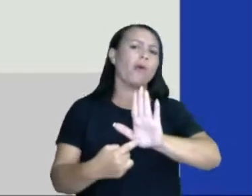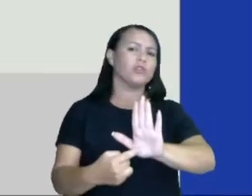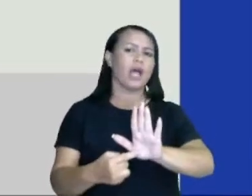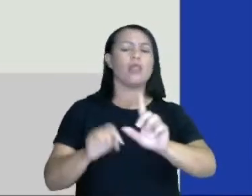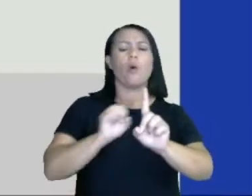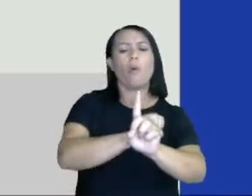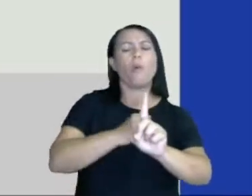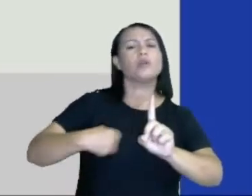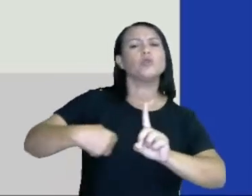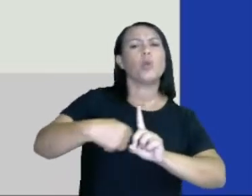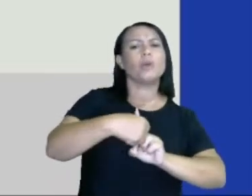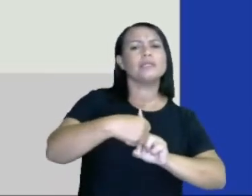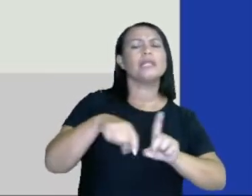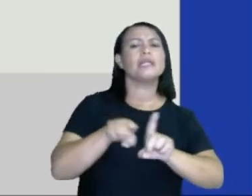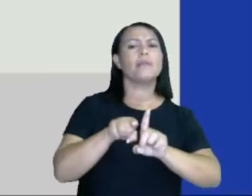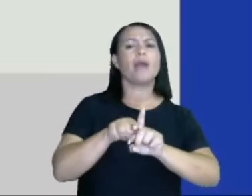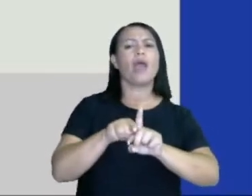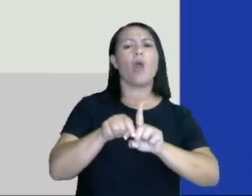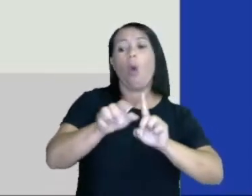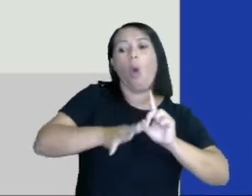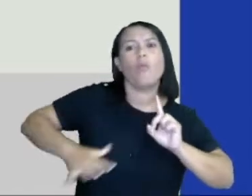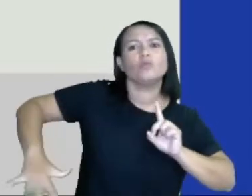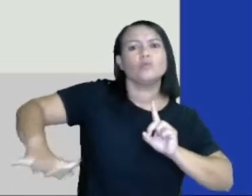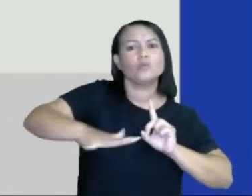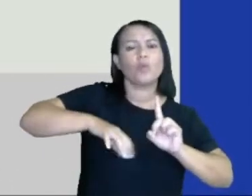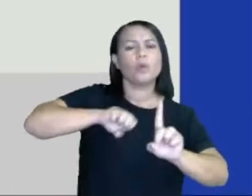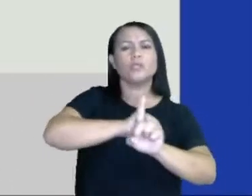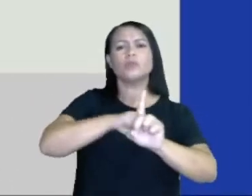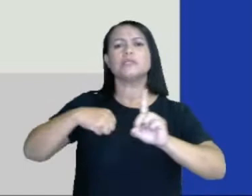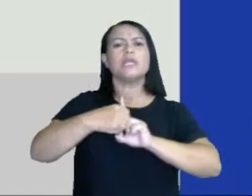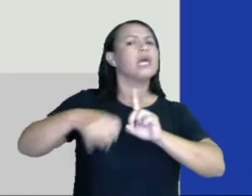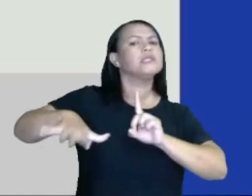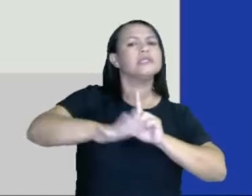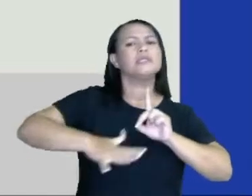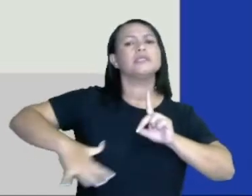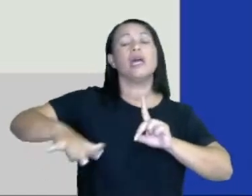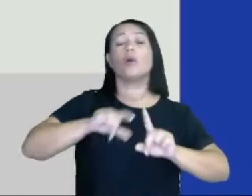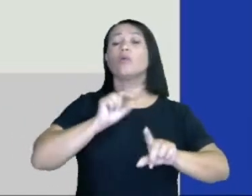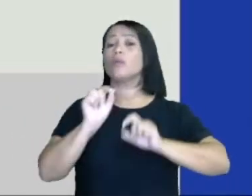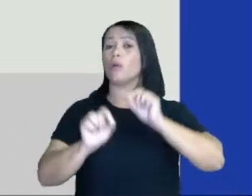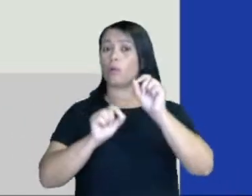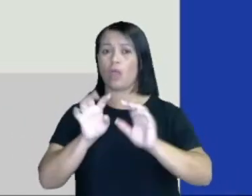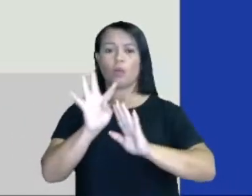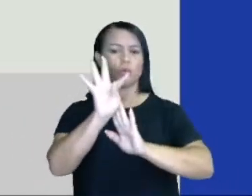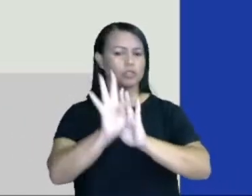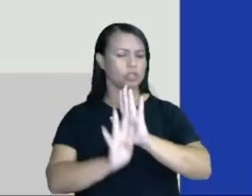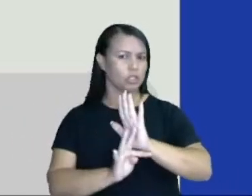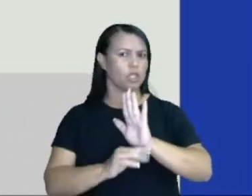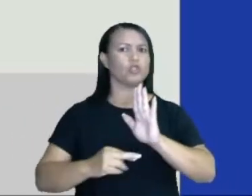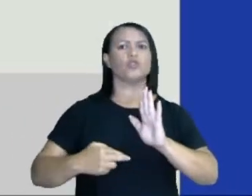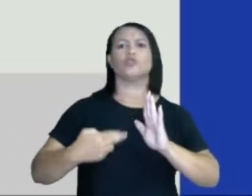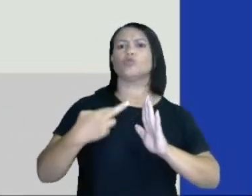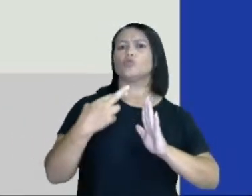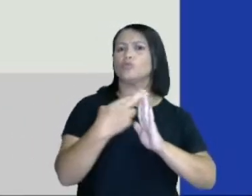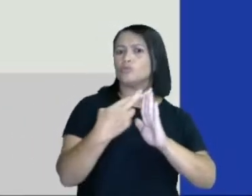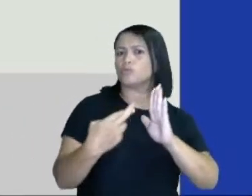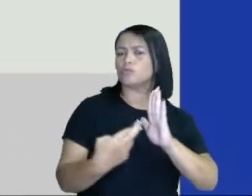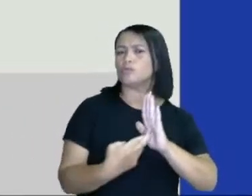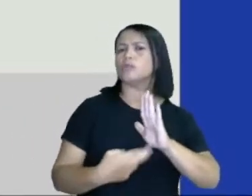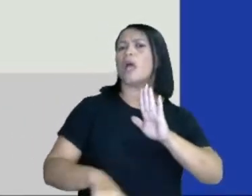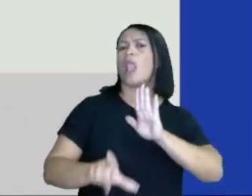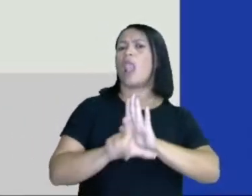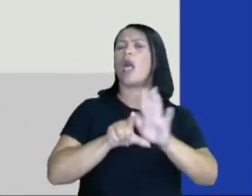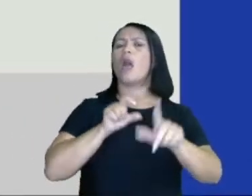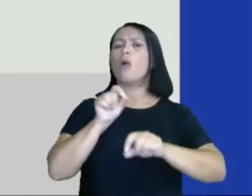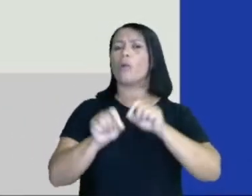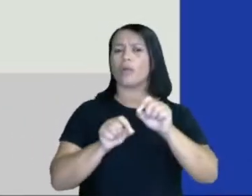da sociedade ou à sociedade como um todo, a sociedade em geral. Então, os textos normativos e legais